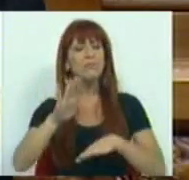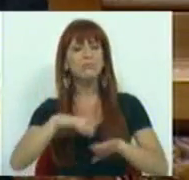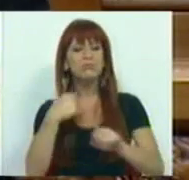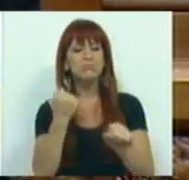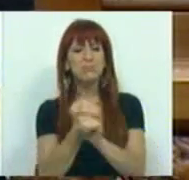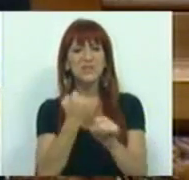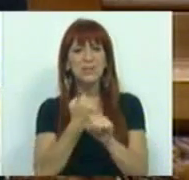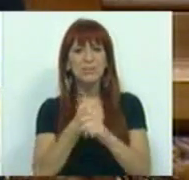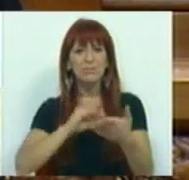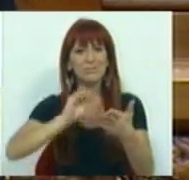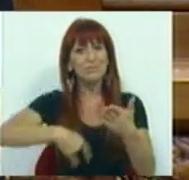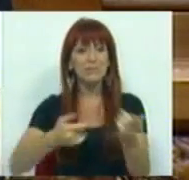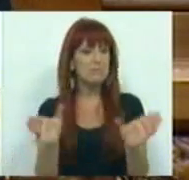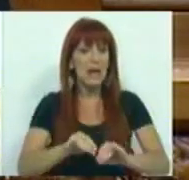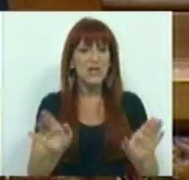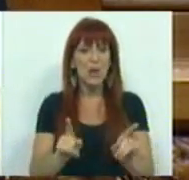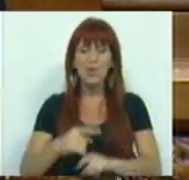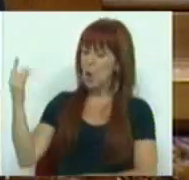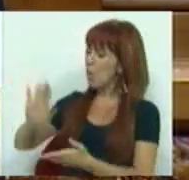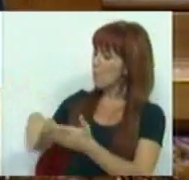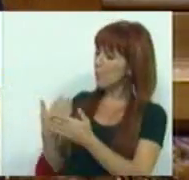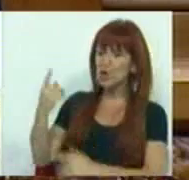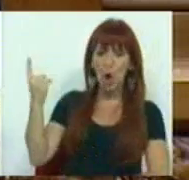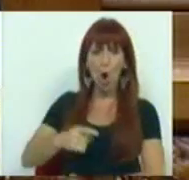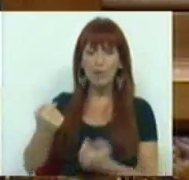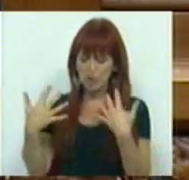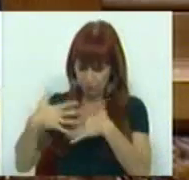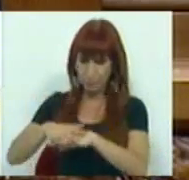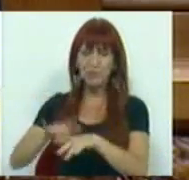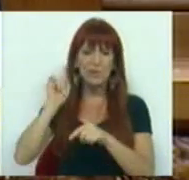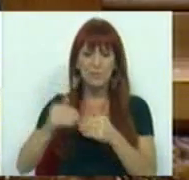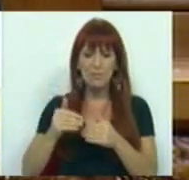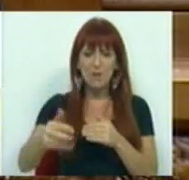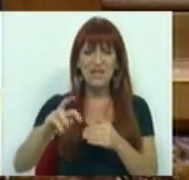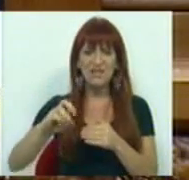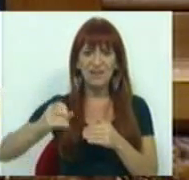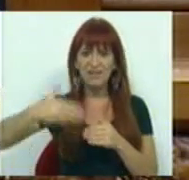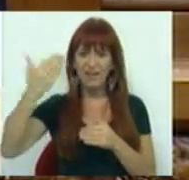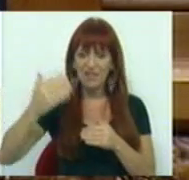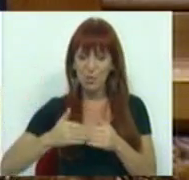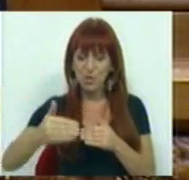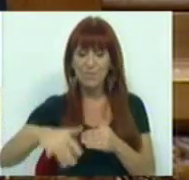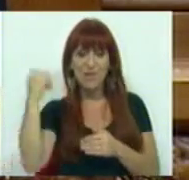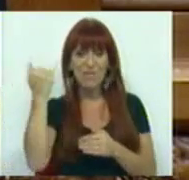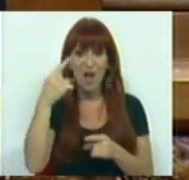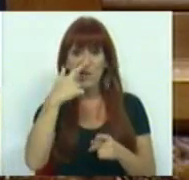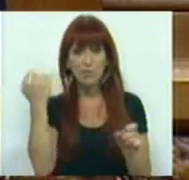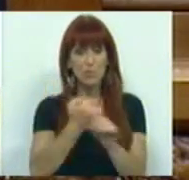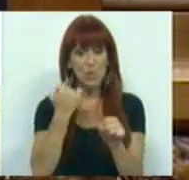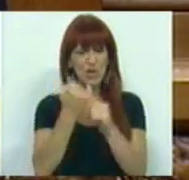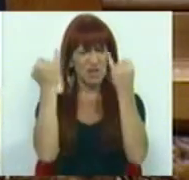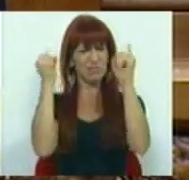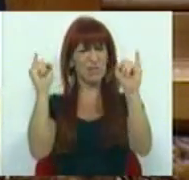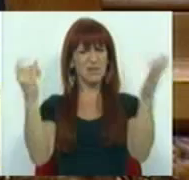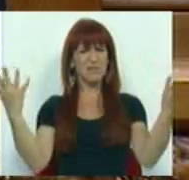trabalho sem mais. Propõe a obrigação da integração no prazo de 30 dias dos falsos trabalhadores